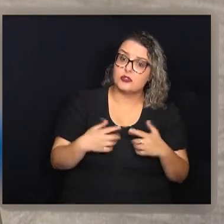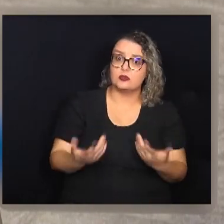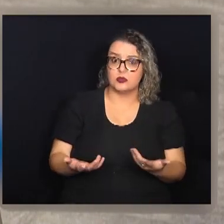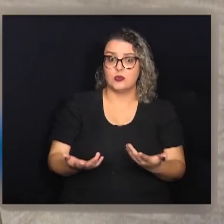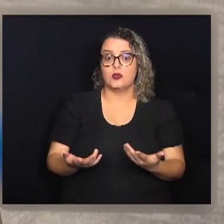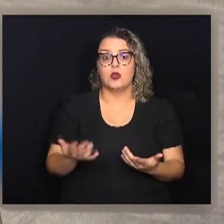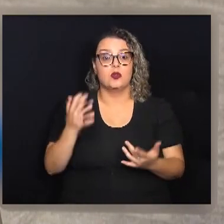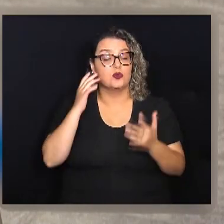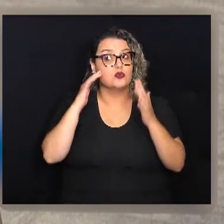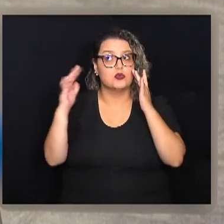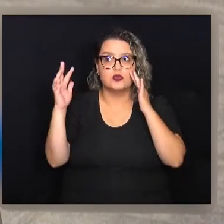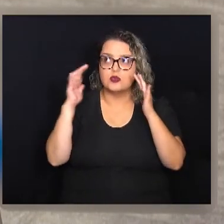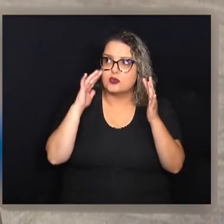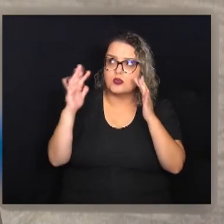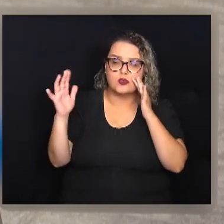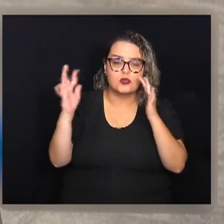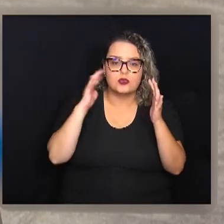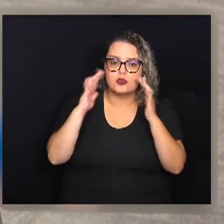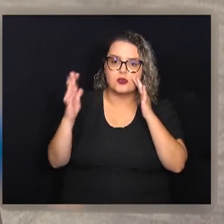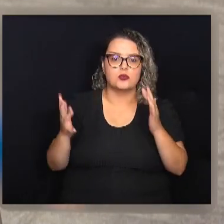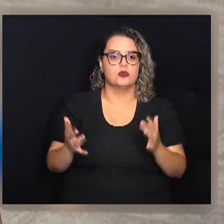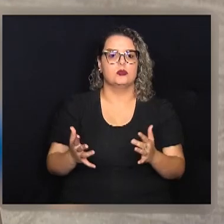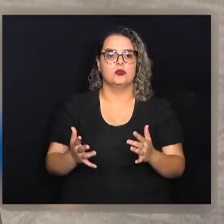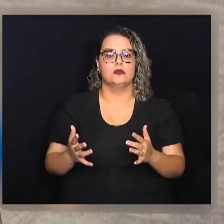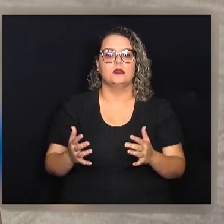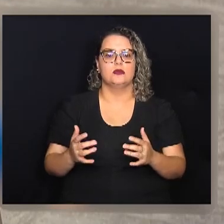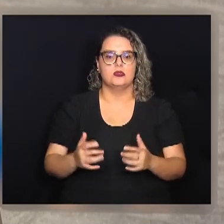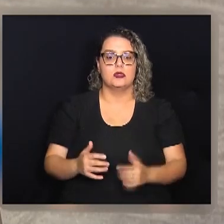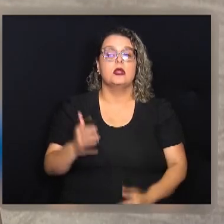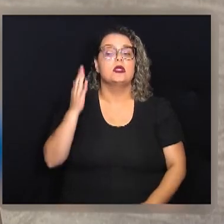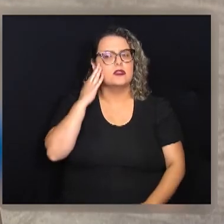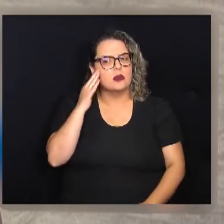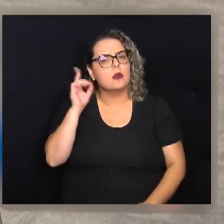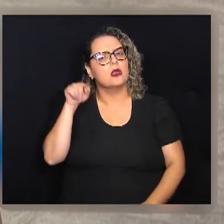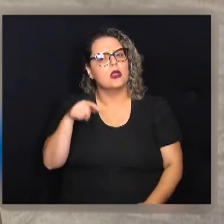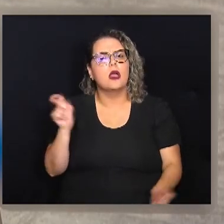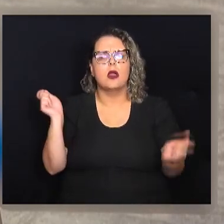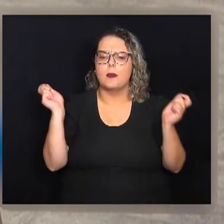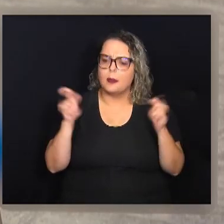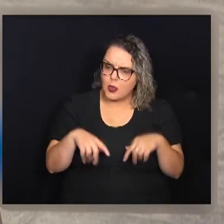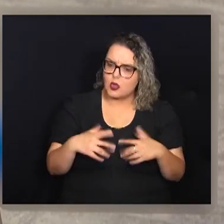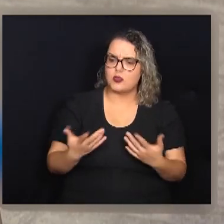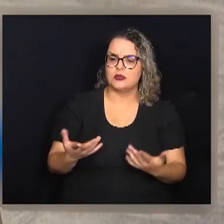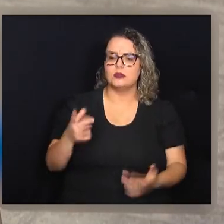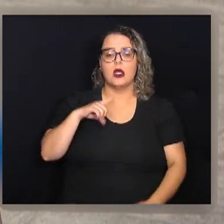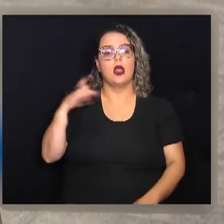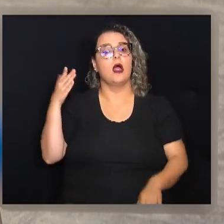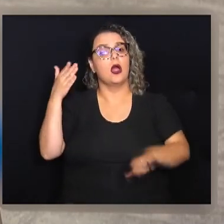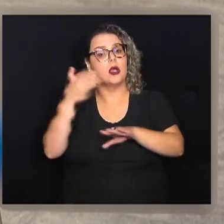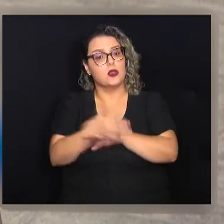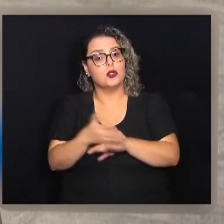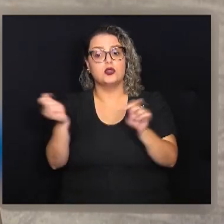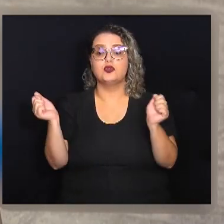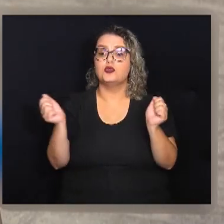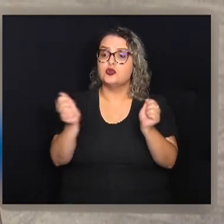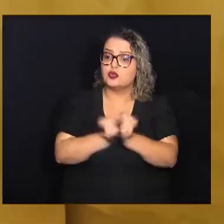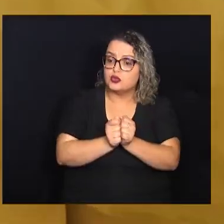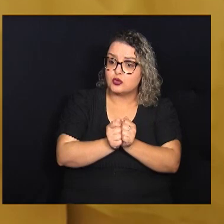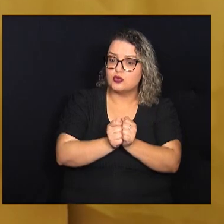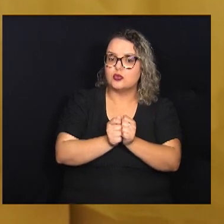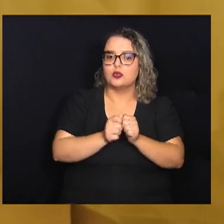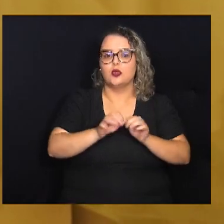Campinas o Dia Municipal do Drone na Escola, que seria comemorado anualmente no dia 10 de maio. Nesse caso,